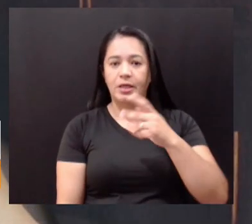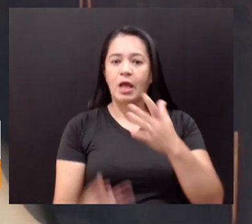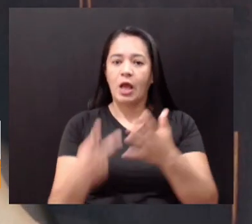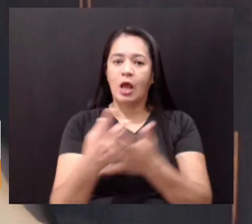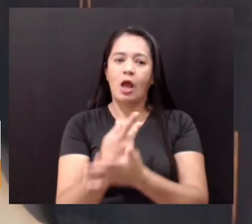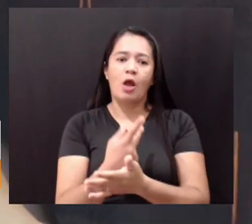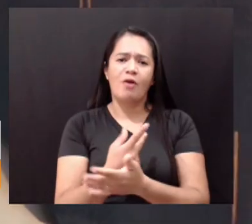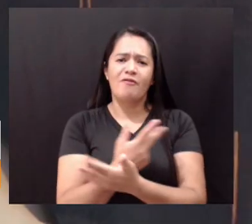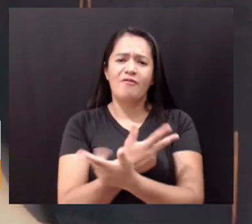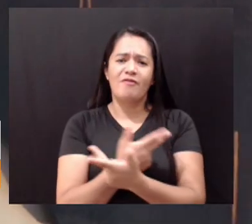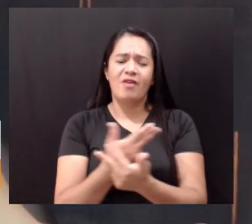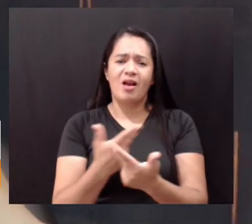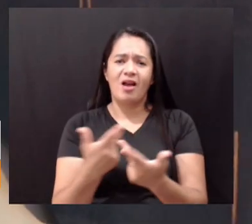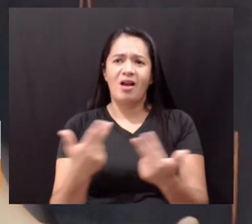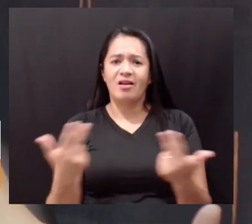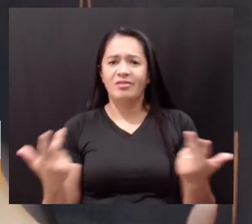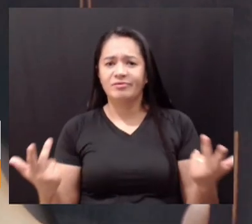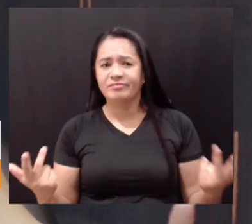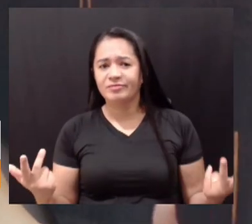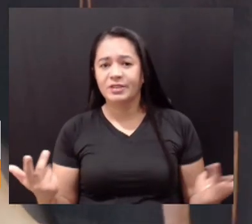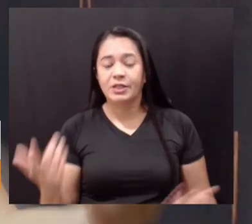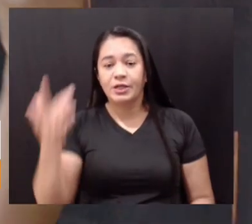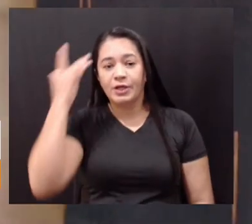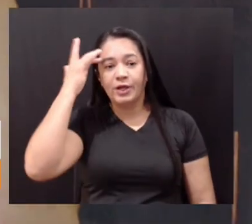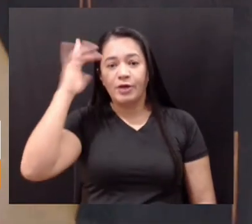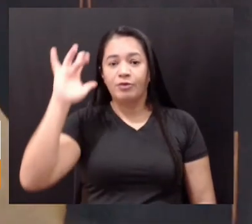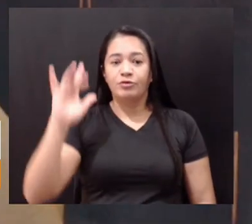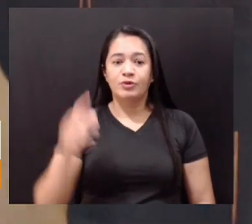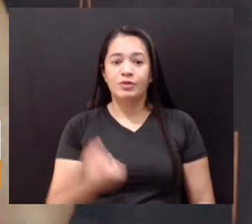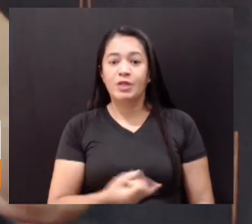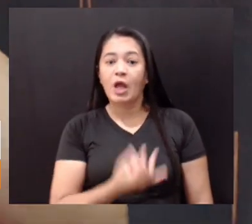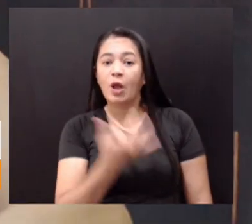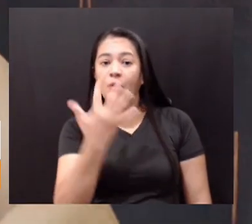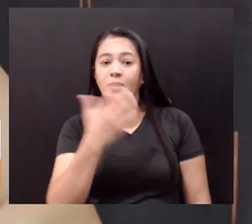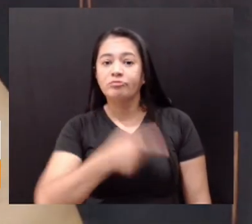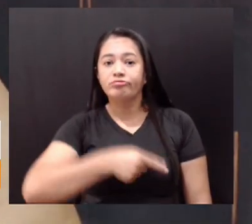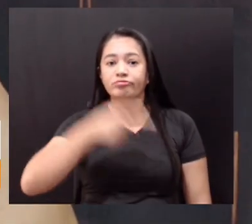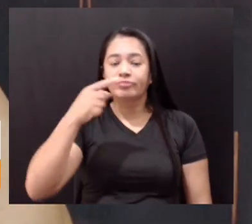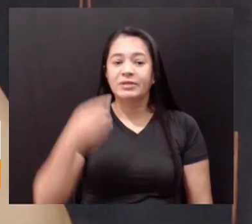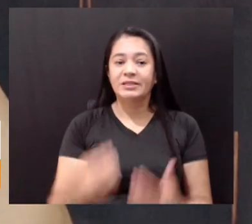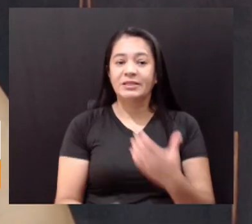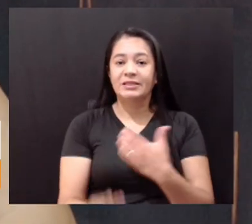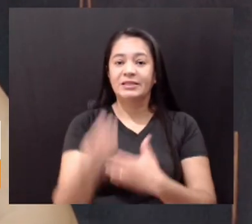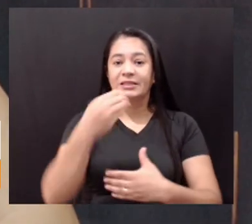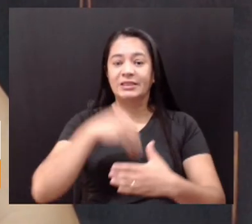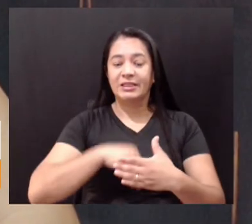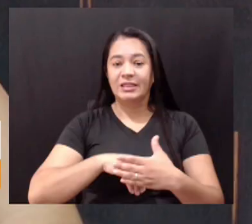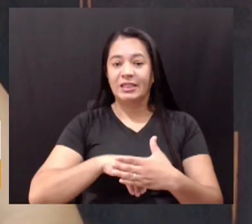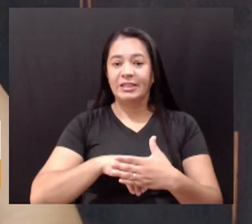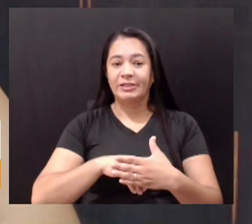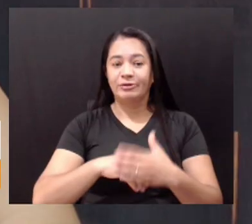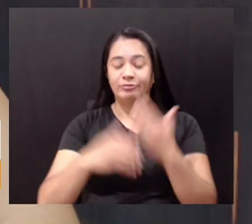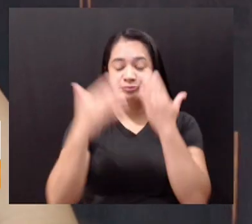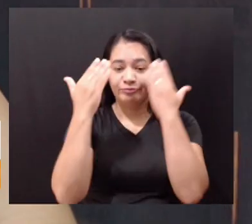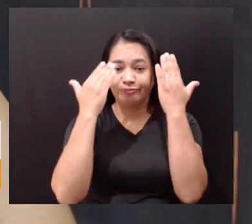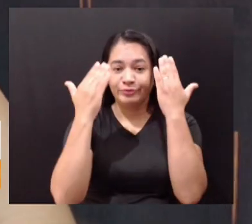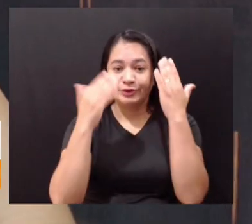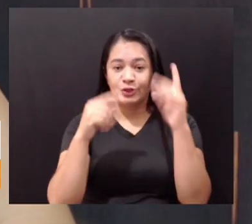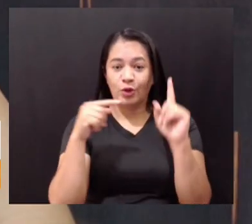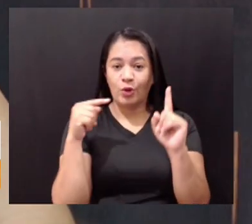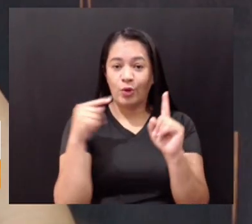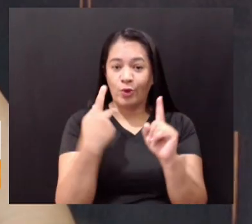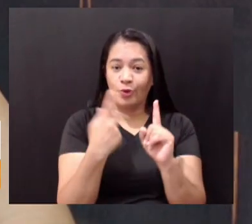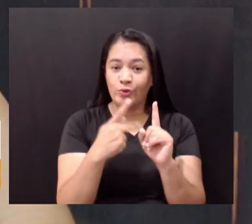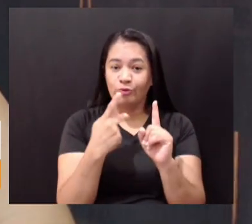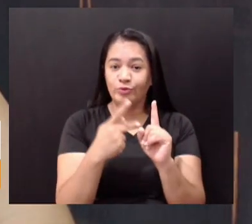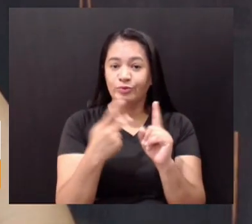né, não sei qual é o grau, a intensidade, Uhum. como é que isso está dentro do psiquismo dessa pessoa.